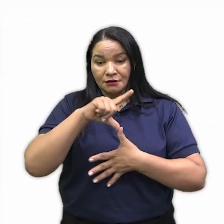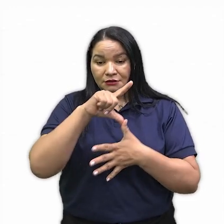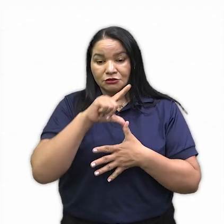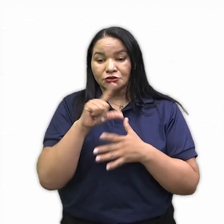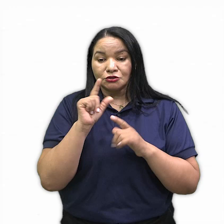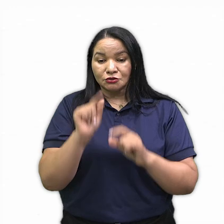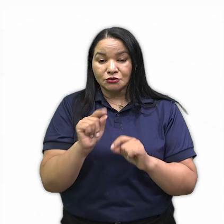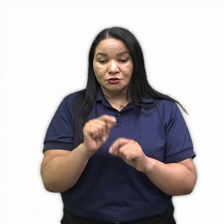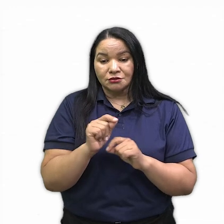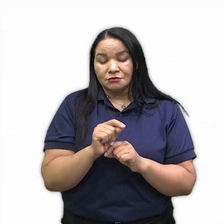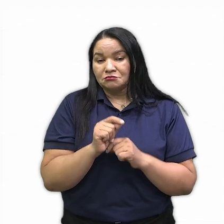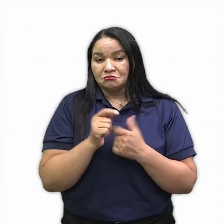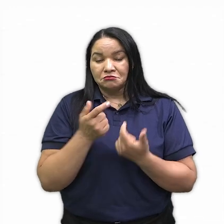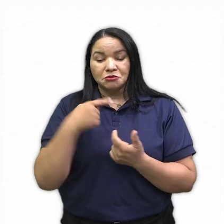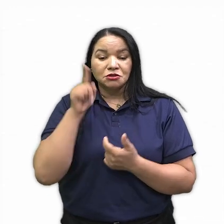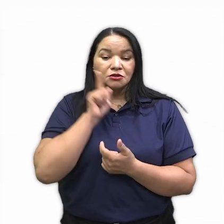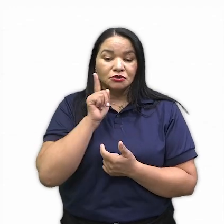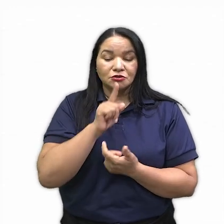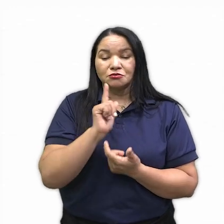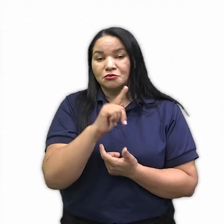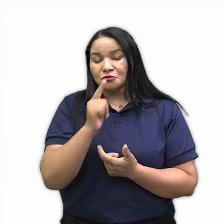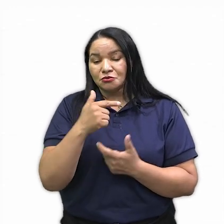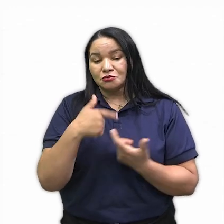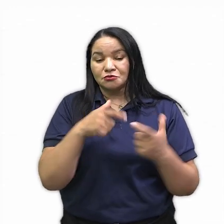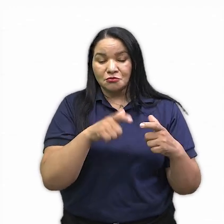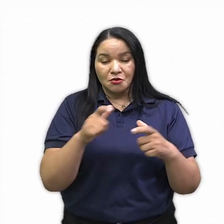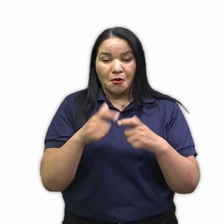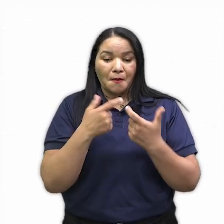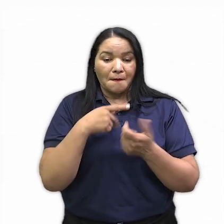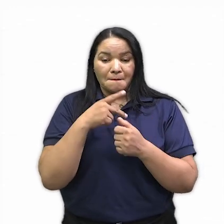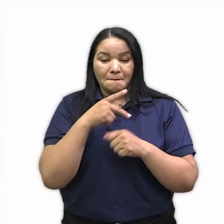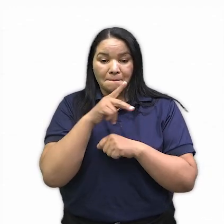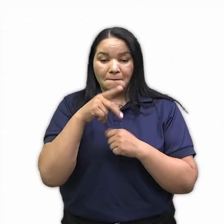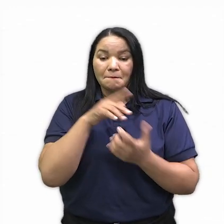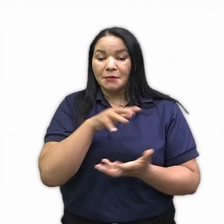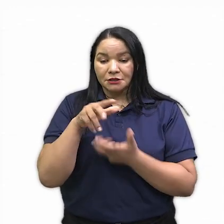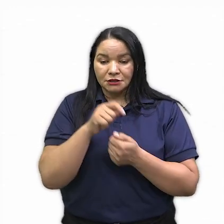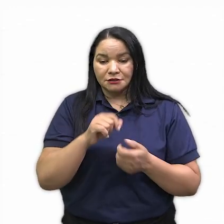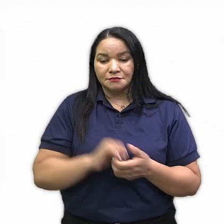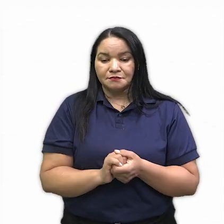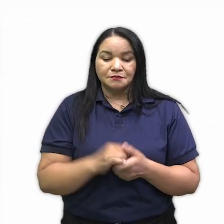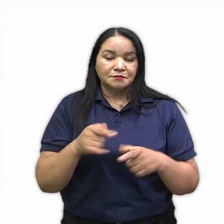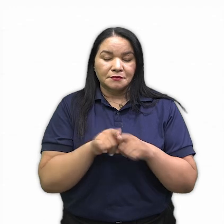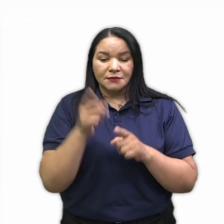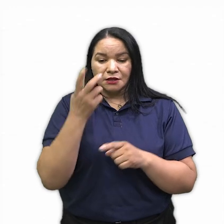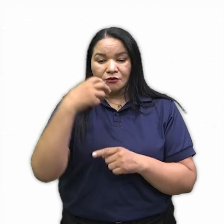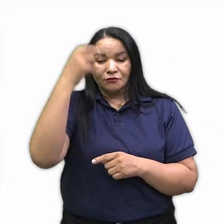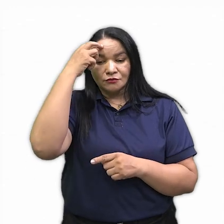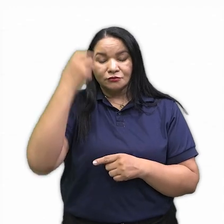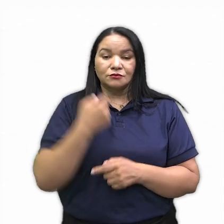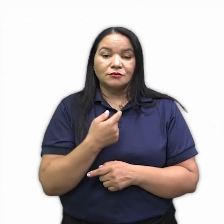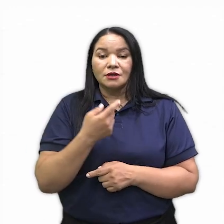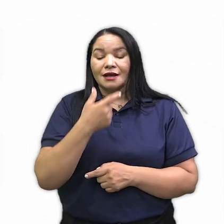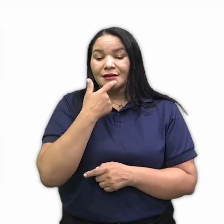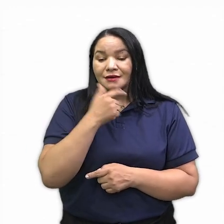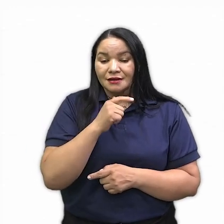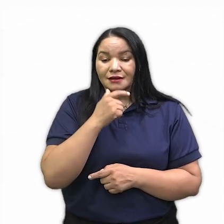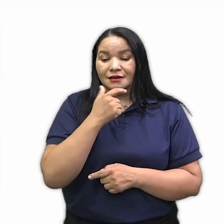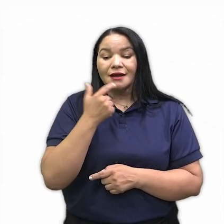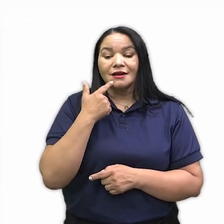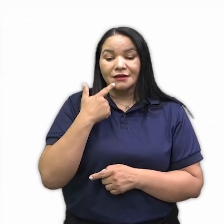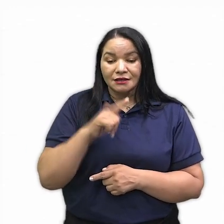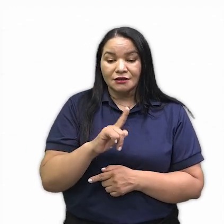Estados Unidos e também em outras partes do planeta. A cultura latina ela acaba sendo caracterizada pelo idioma espanhol e